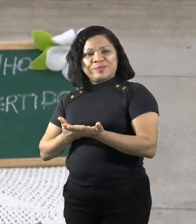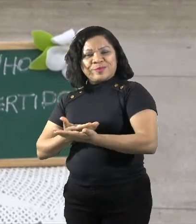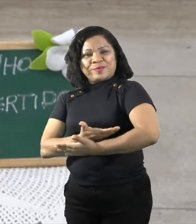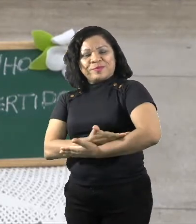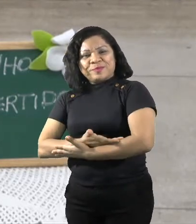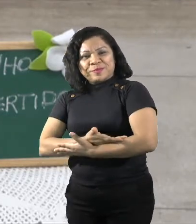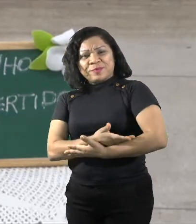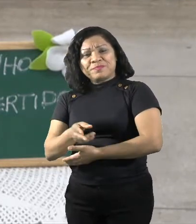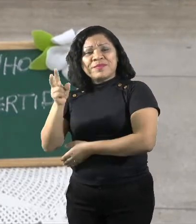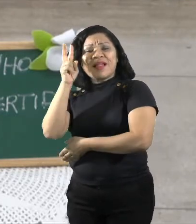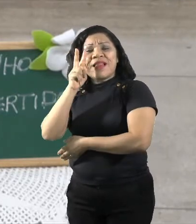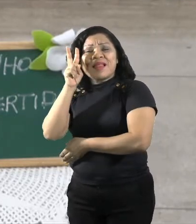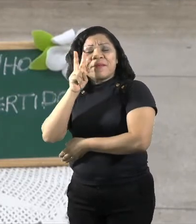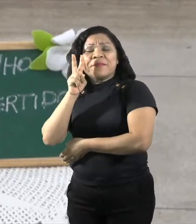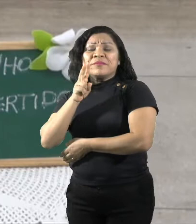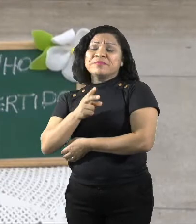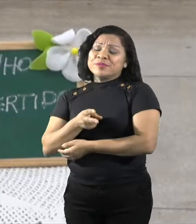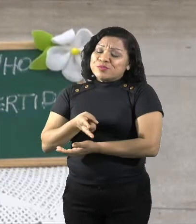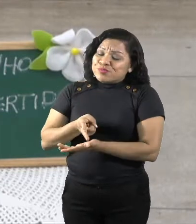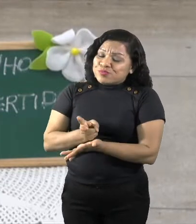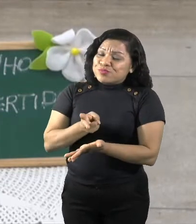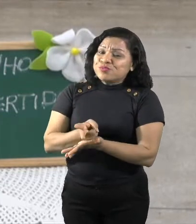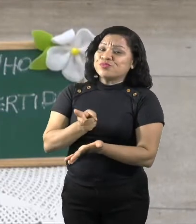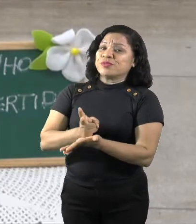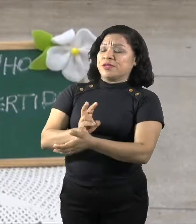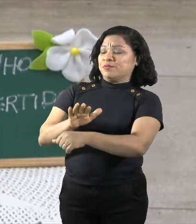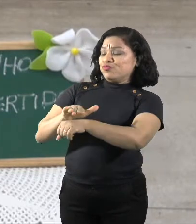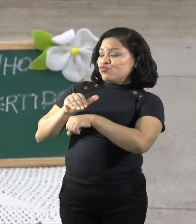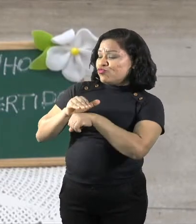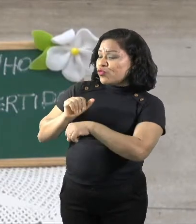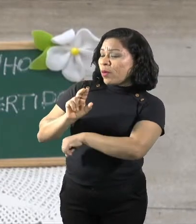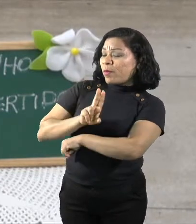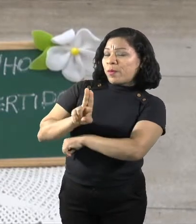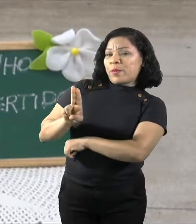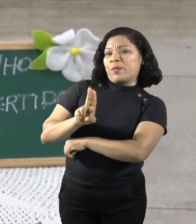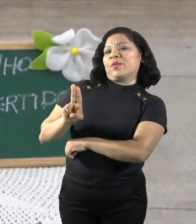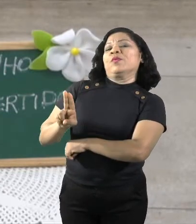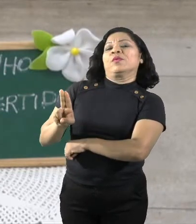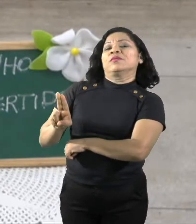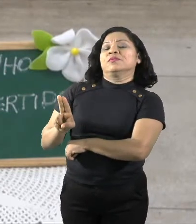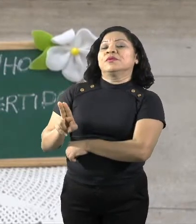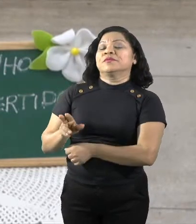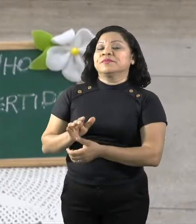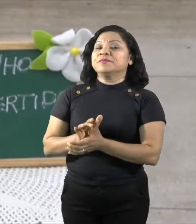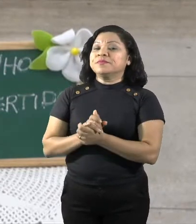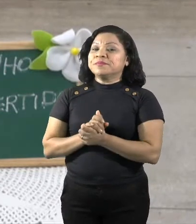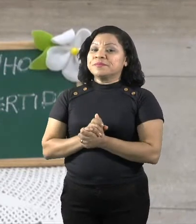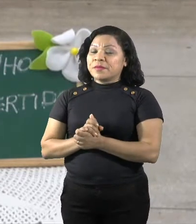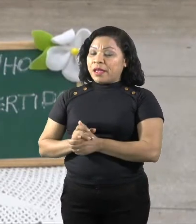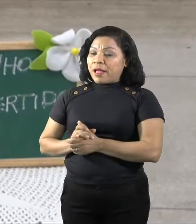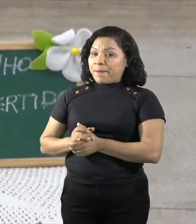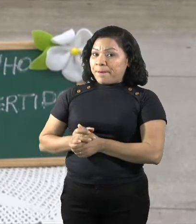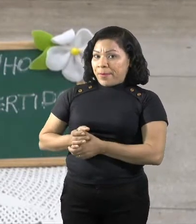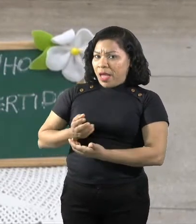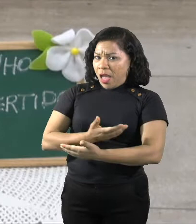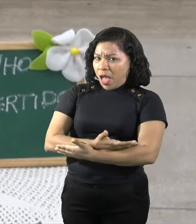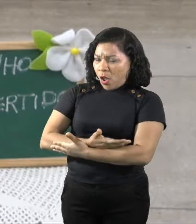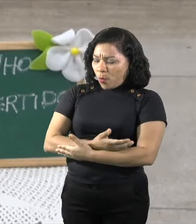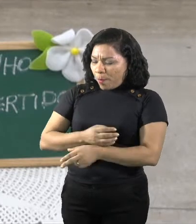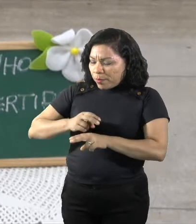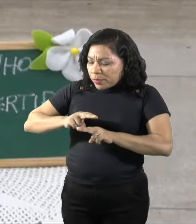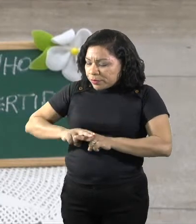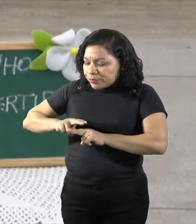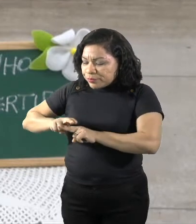família, que sempre pelo nome é muito importante, para que ele sente próximo aos objetos e ao seu